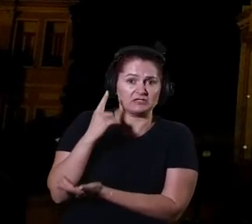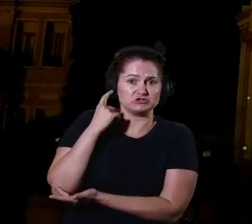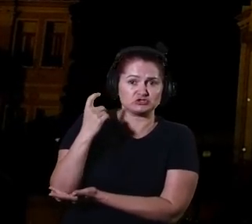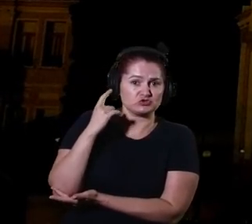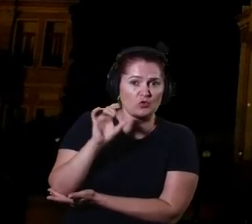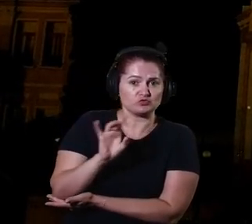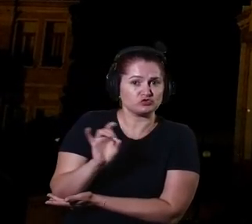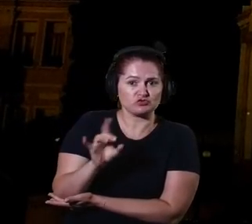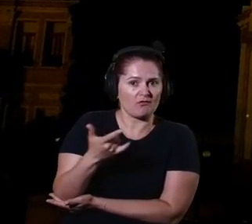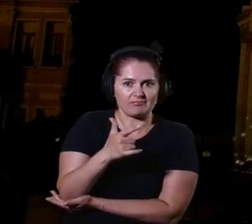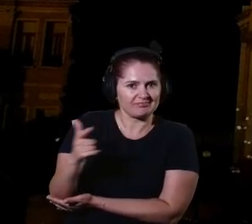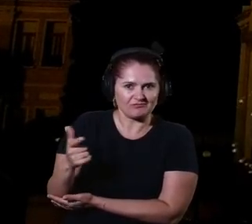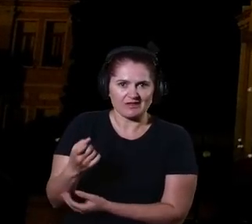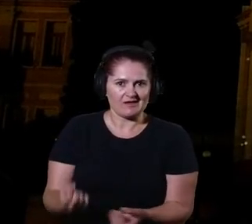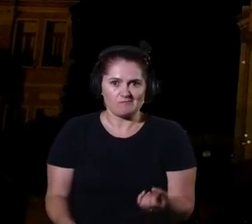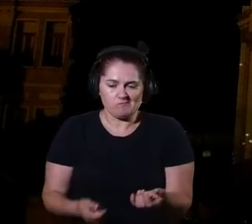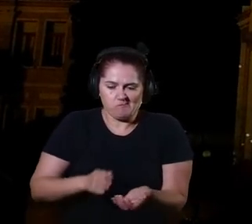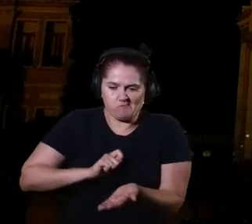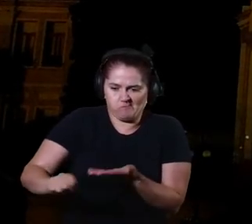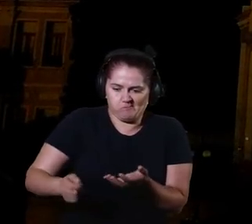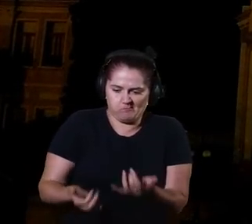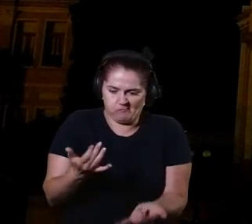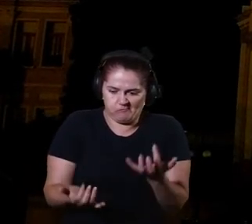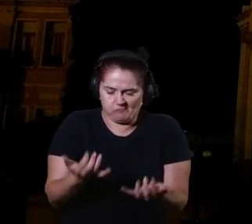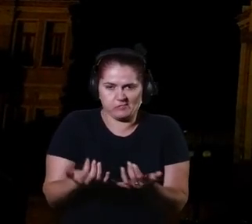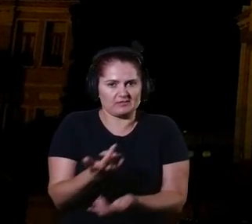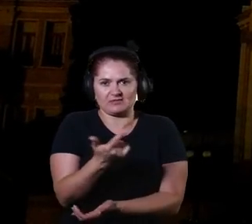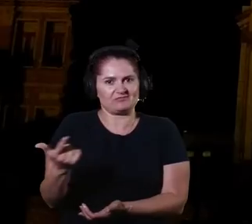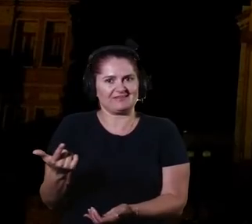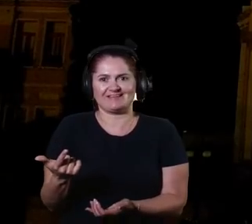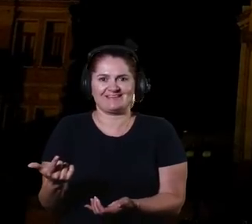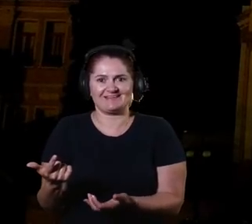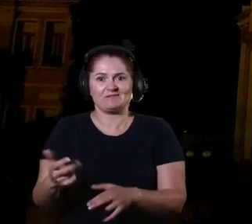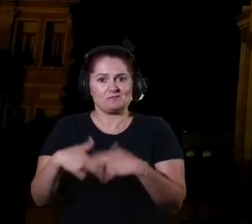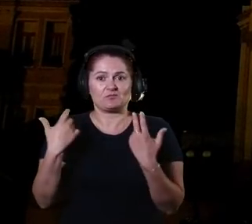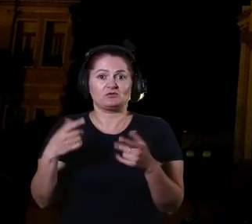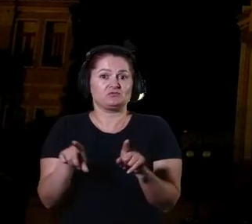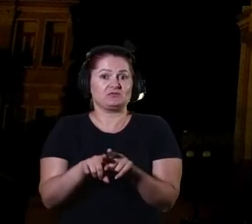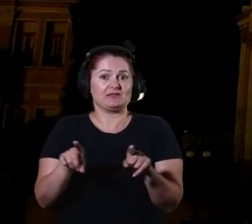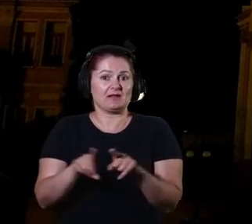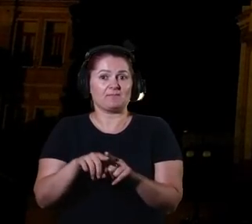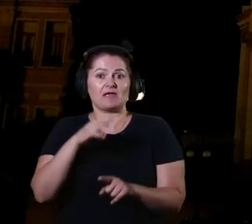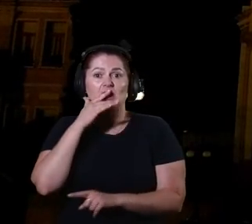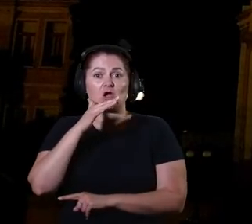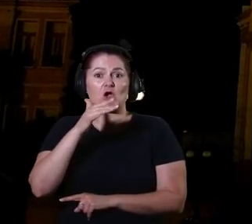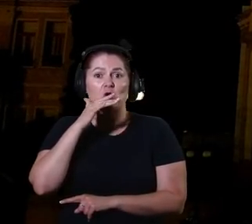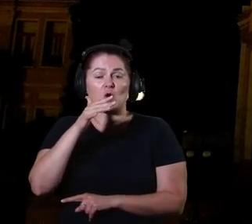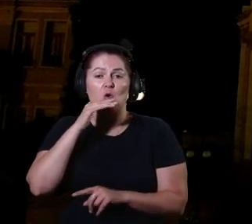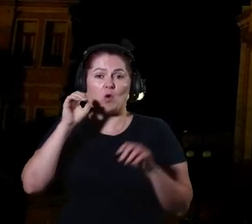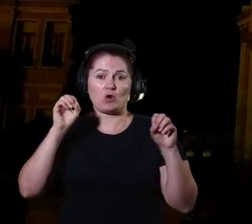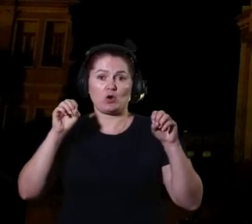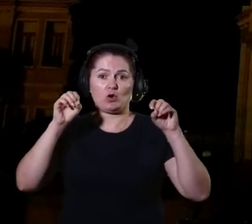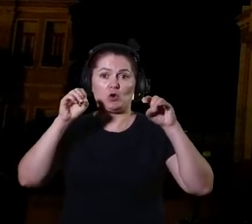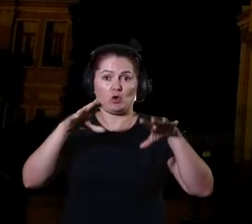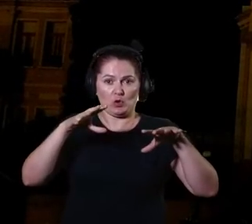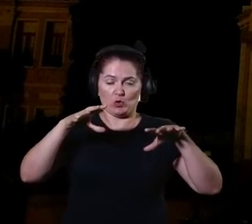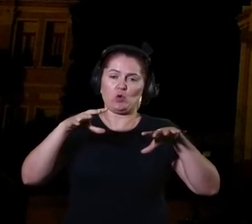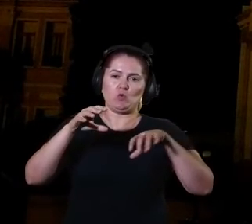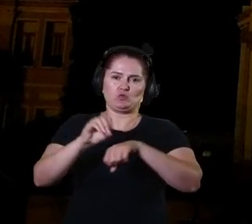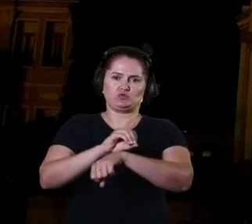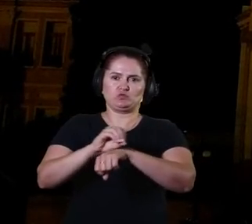grande imagem do campanário, a cor da luz dourada, né? Representando aí o badalar